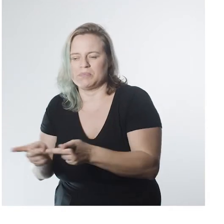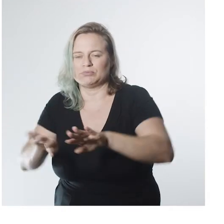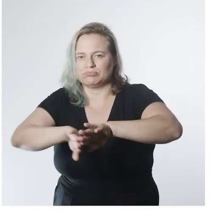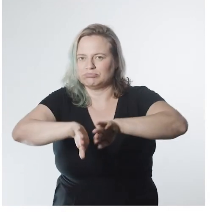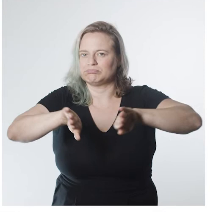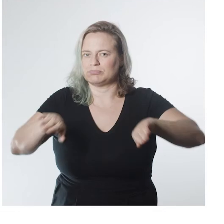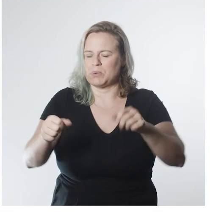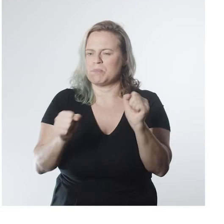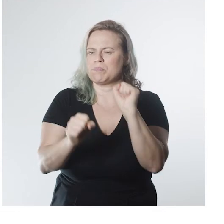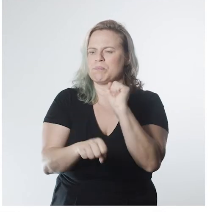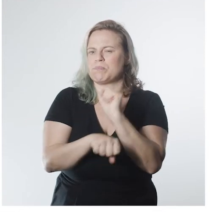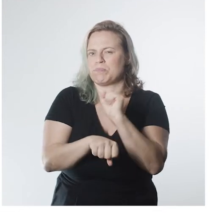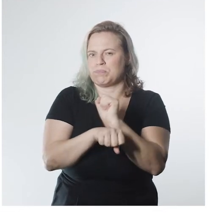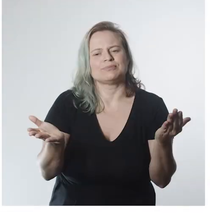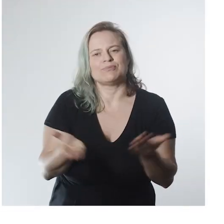na hora.